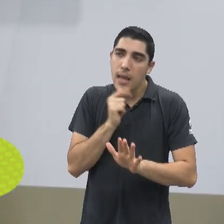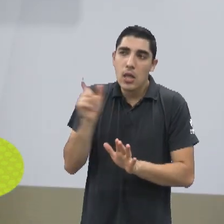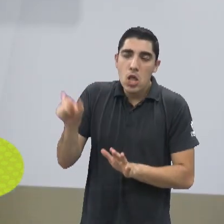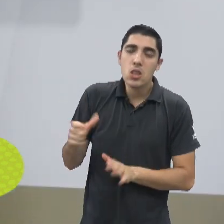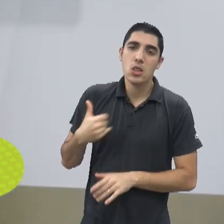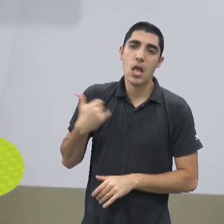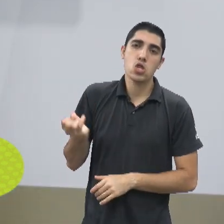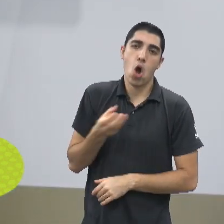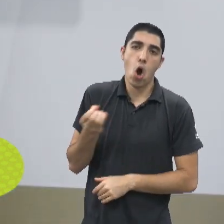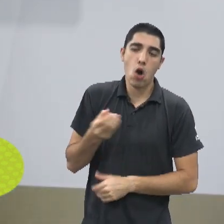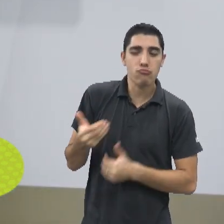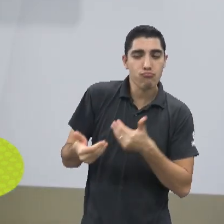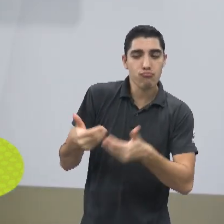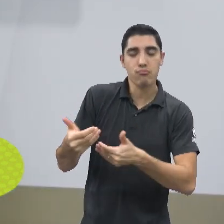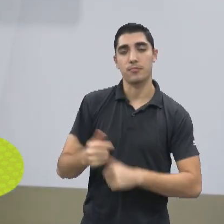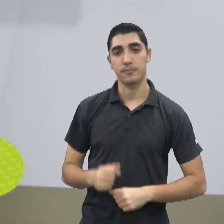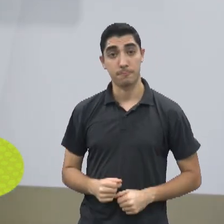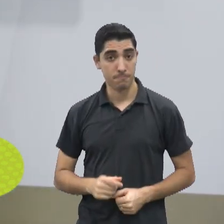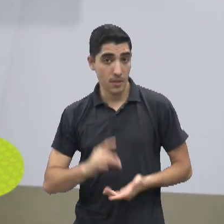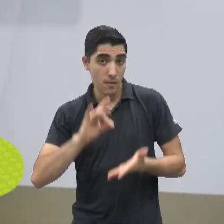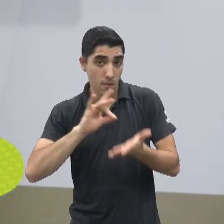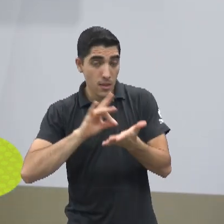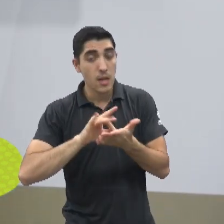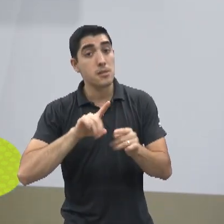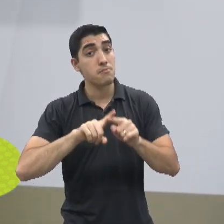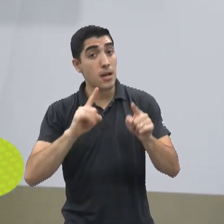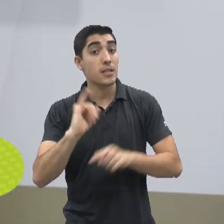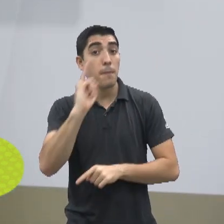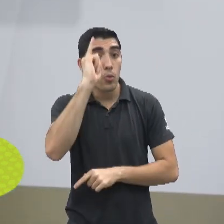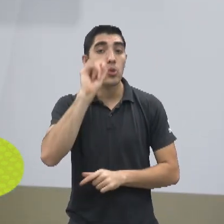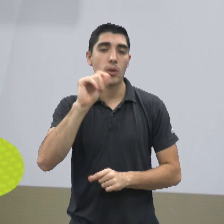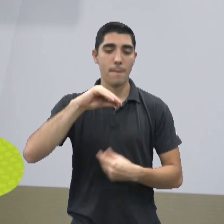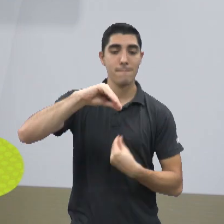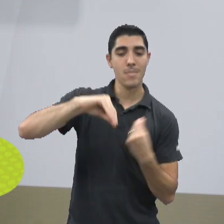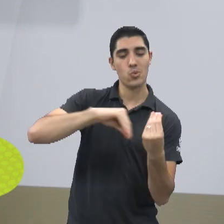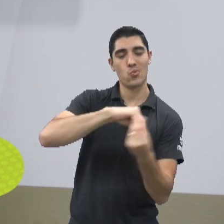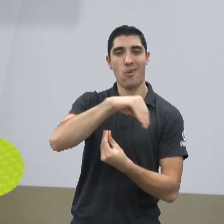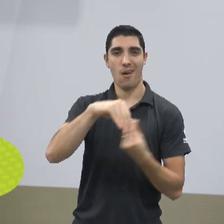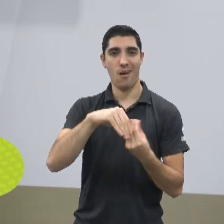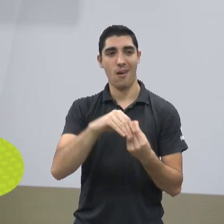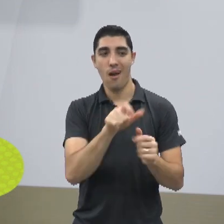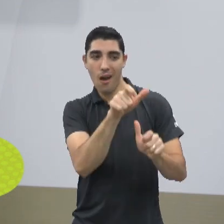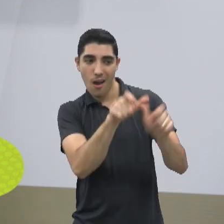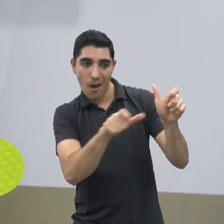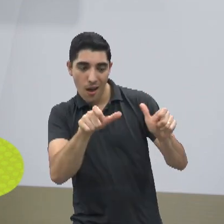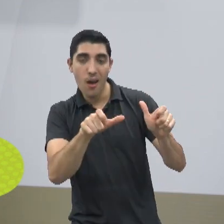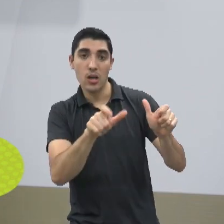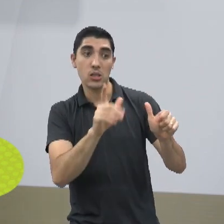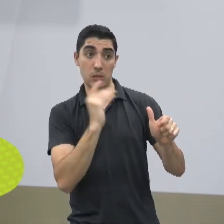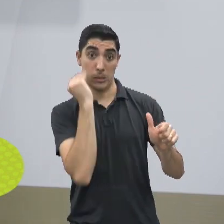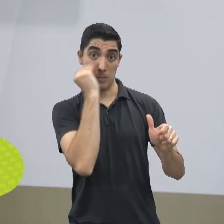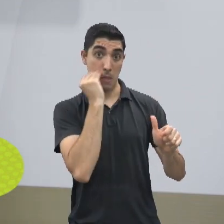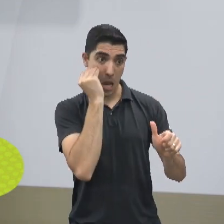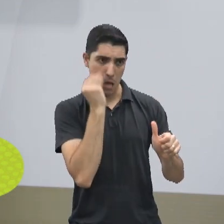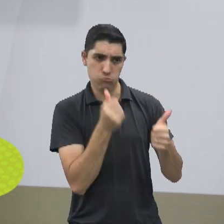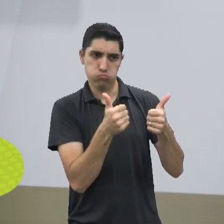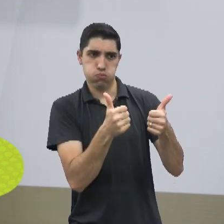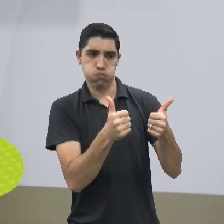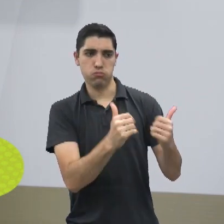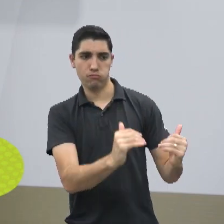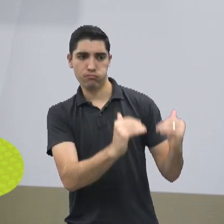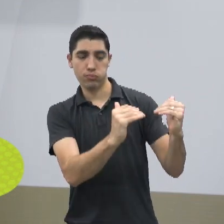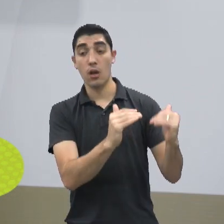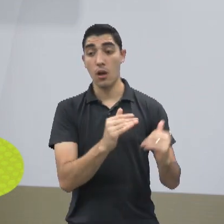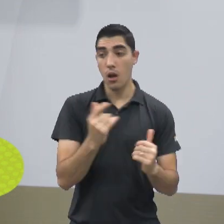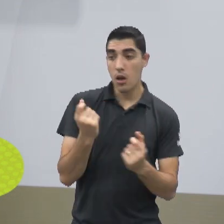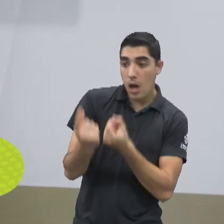Com certeza, mas isso é importante para você poder mesclar o time também. Colocar jogadores mais experientes, mas trazer esses jogadores mais